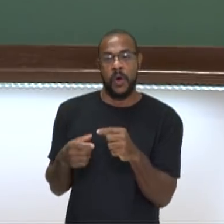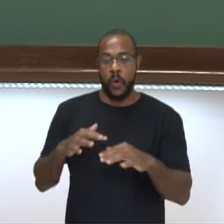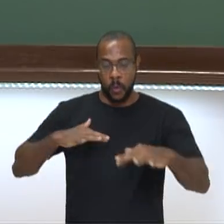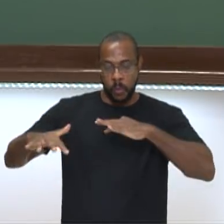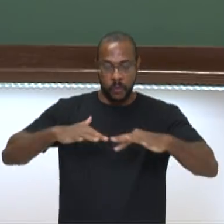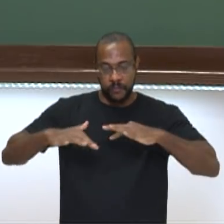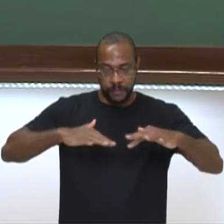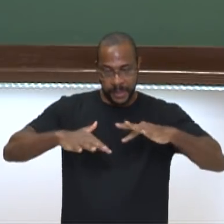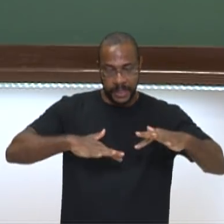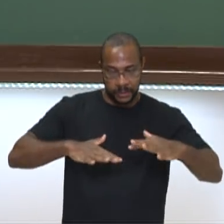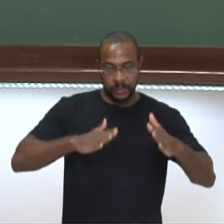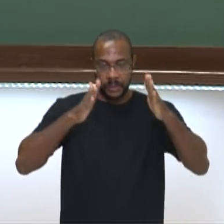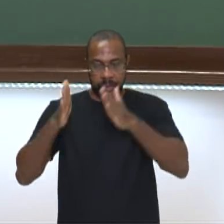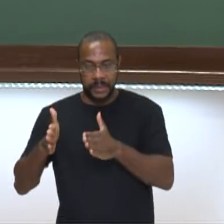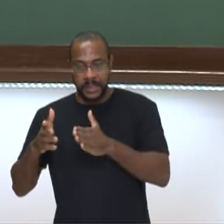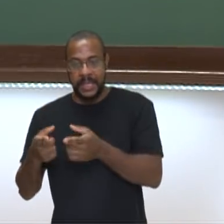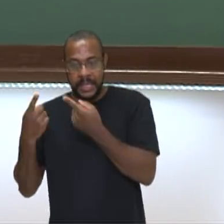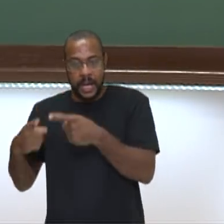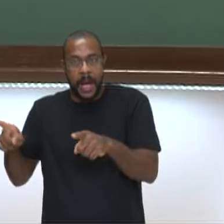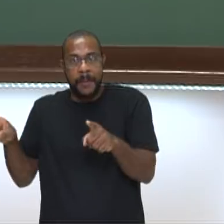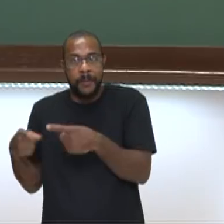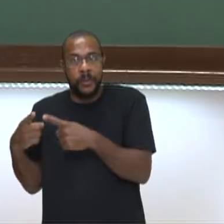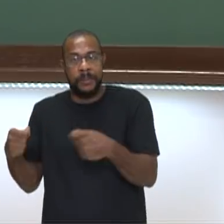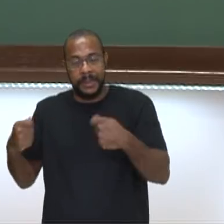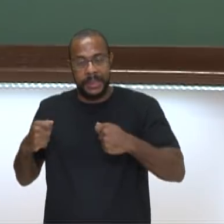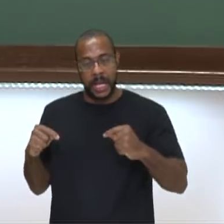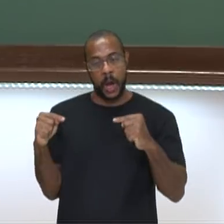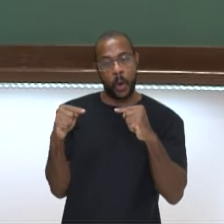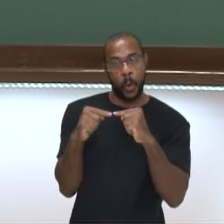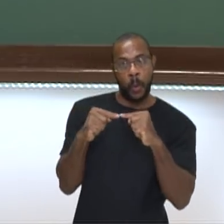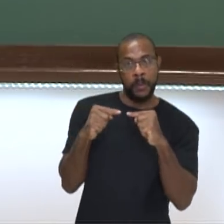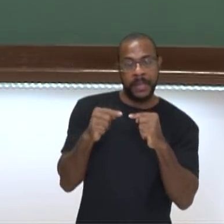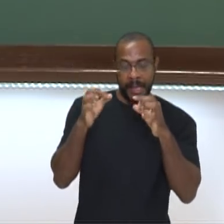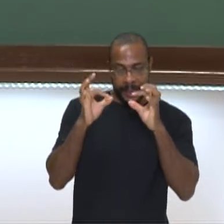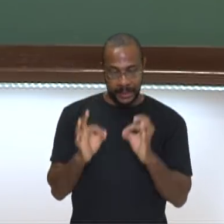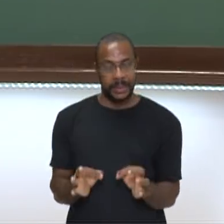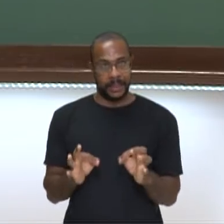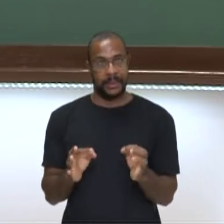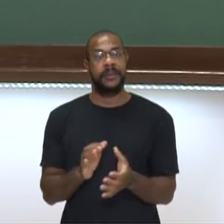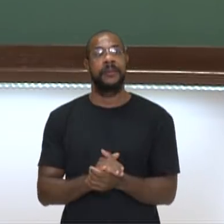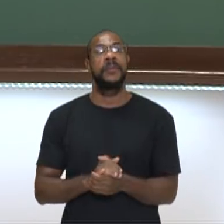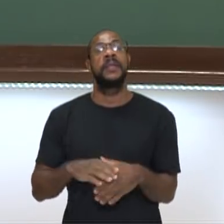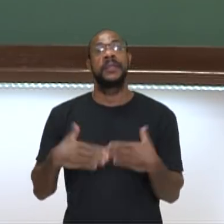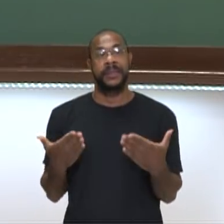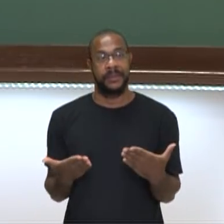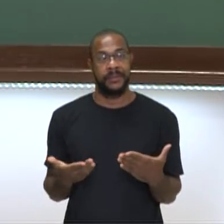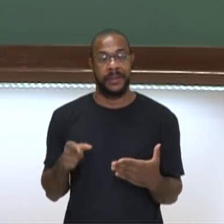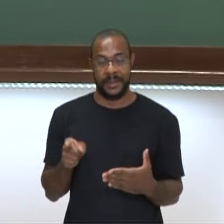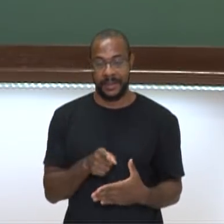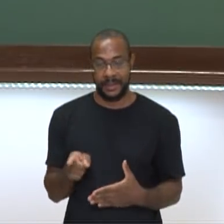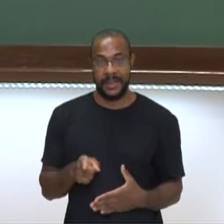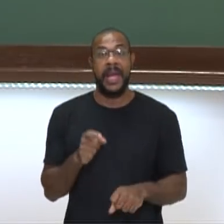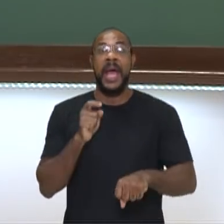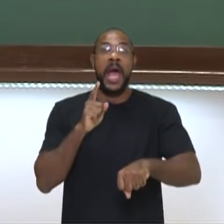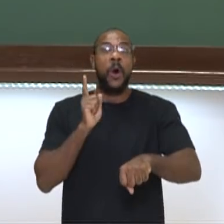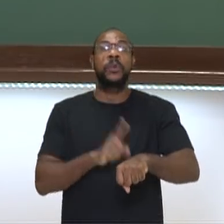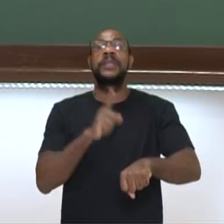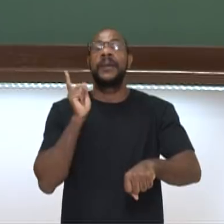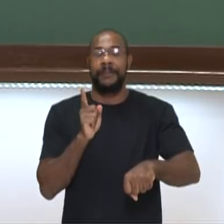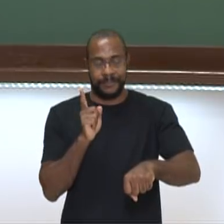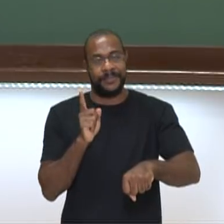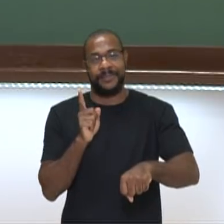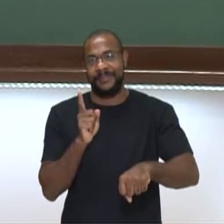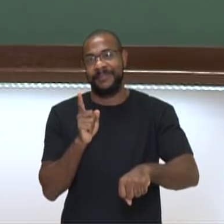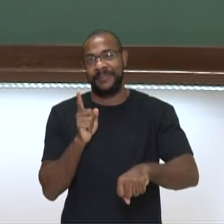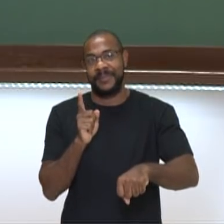tempo musical, com o ritmo musical, né? Então, essa ligação quem dá é o tempo. O